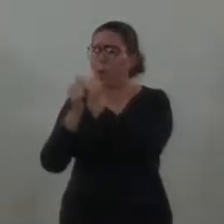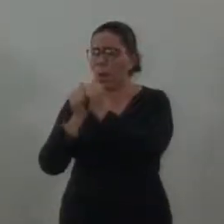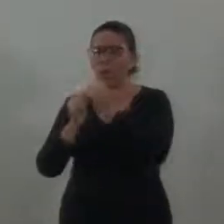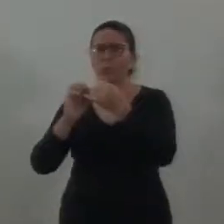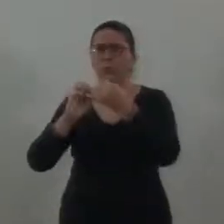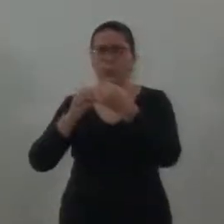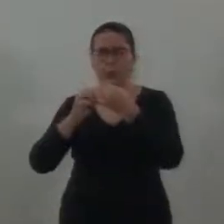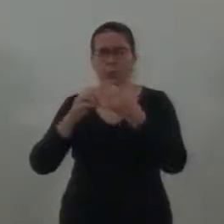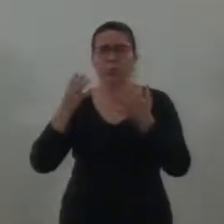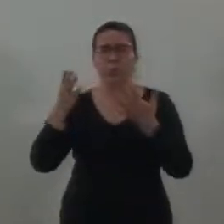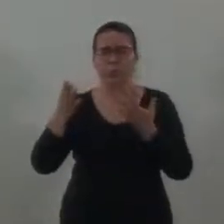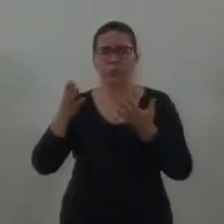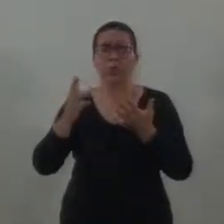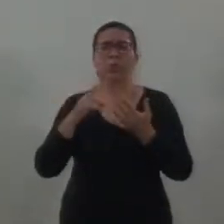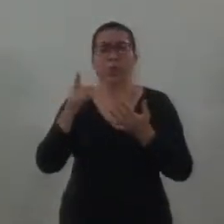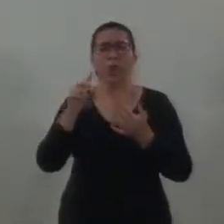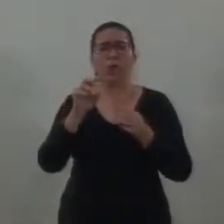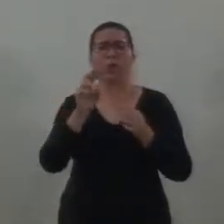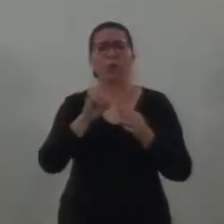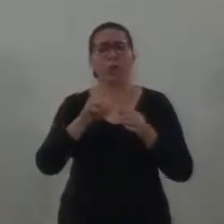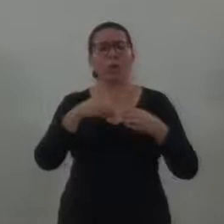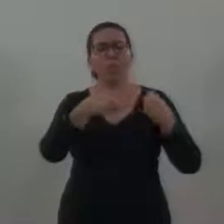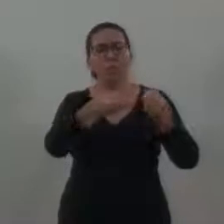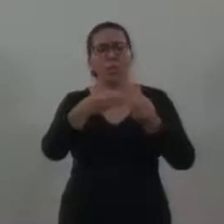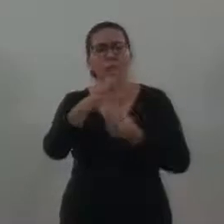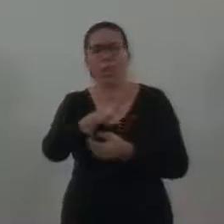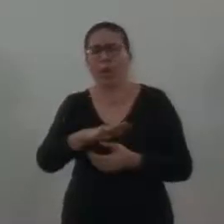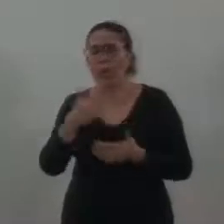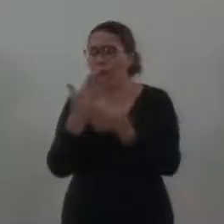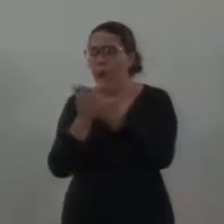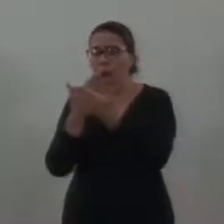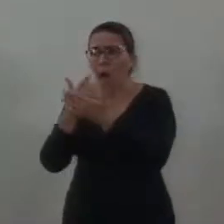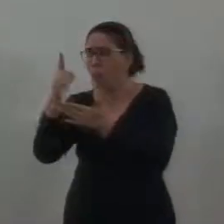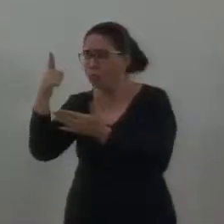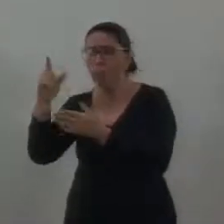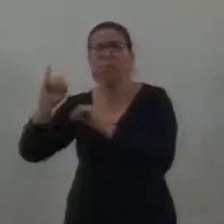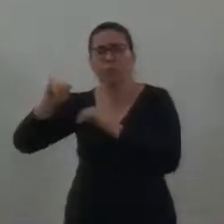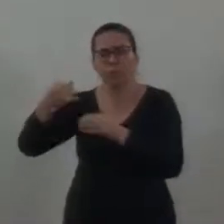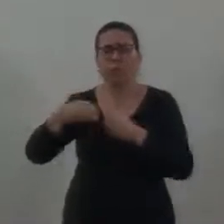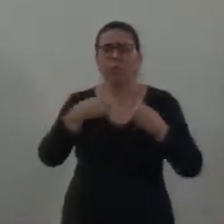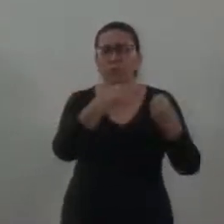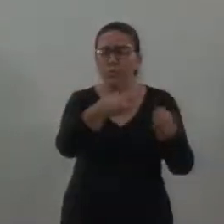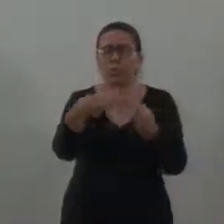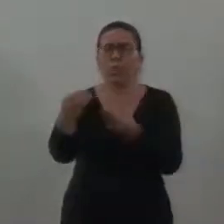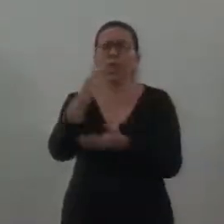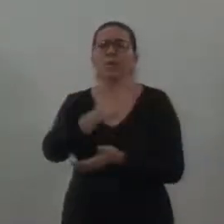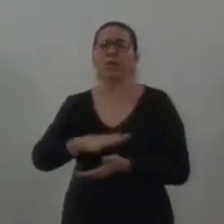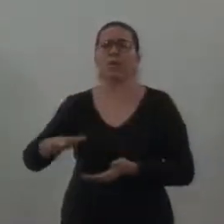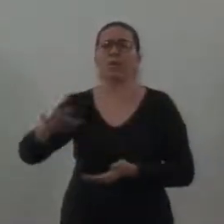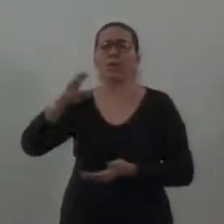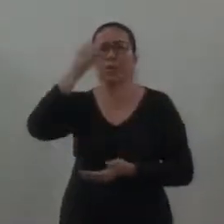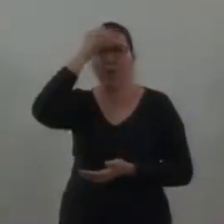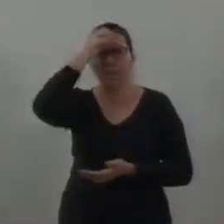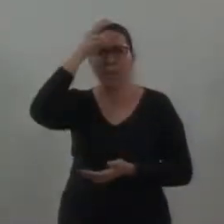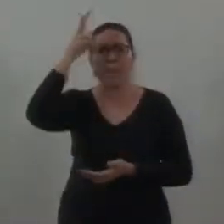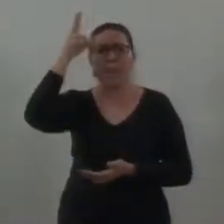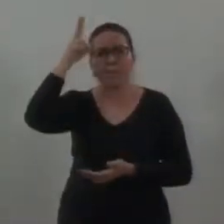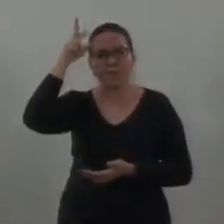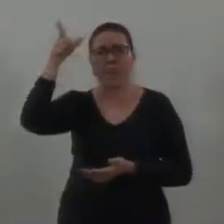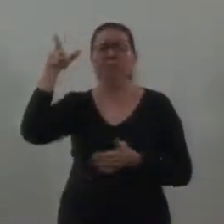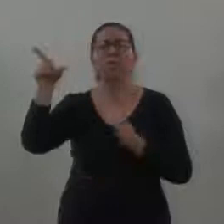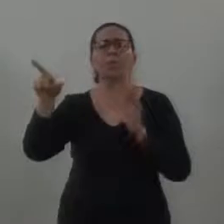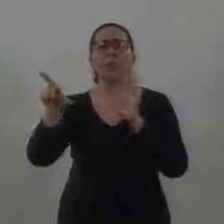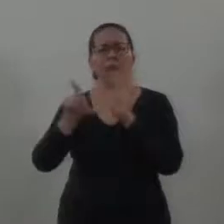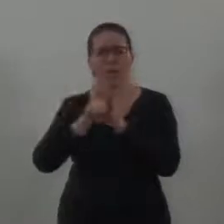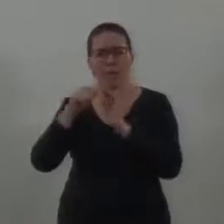escolar, para não falar de outros recursos que foram economizados durante esse período. Então, o prefeito teria que passar isso para lá mesmo. E a